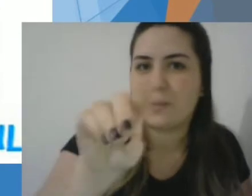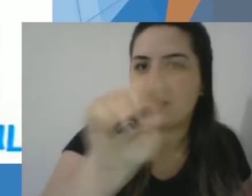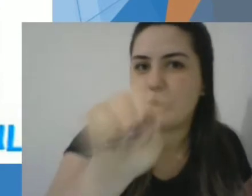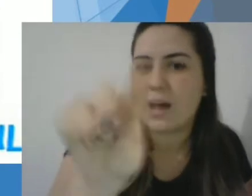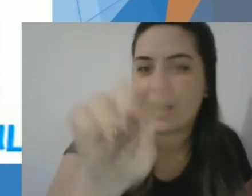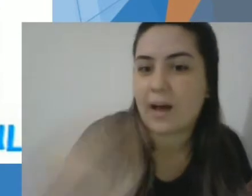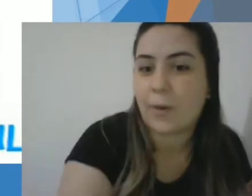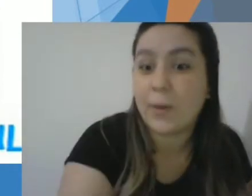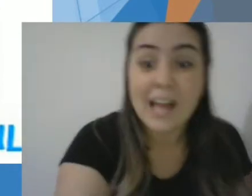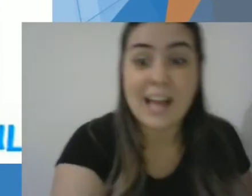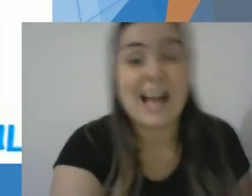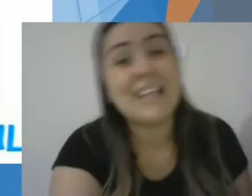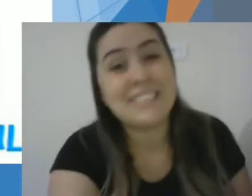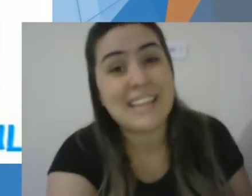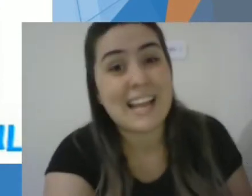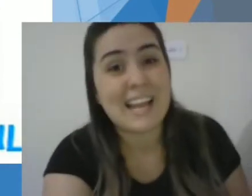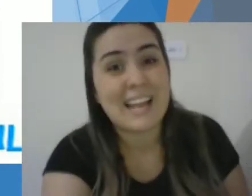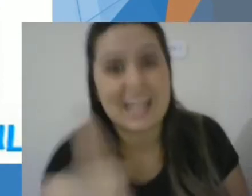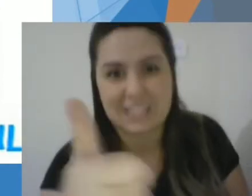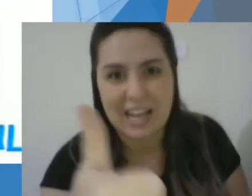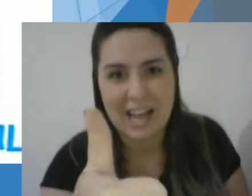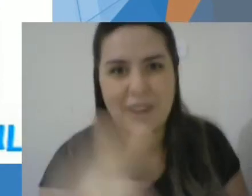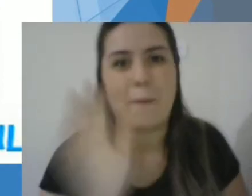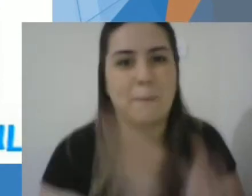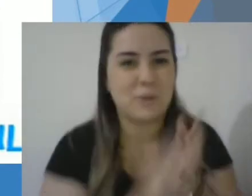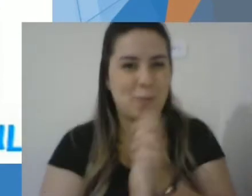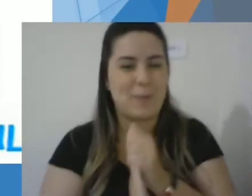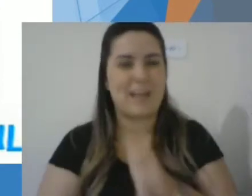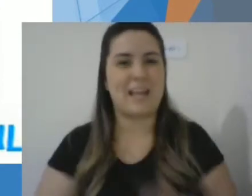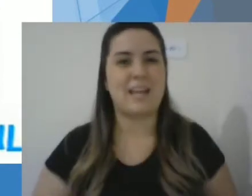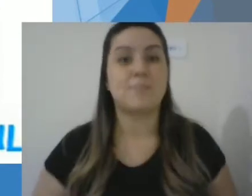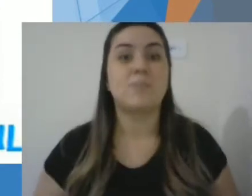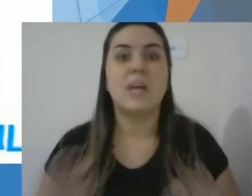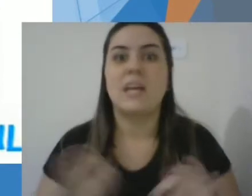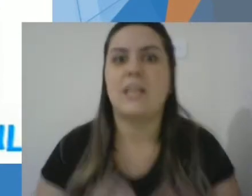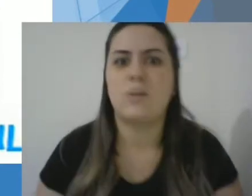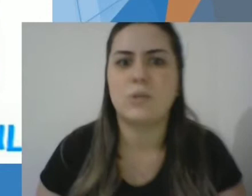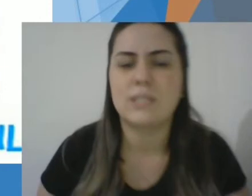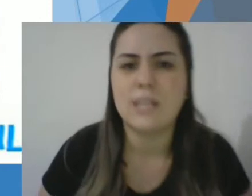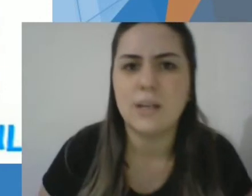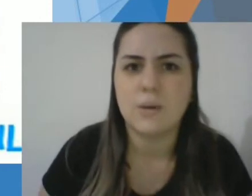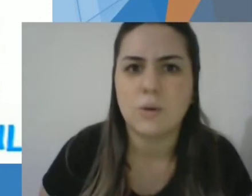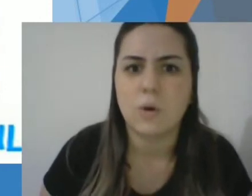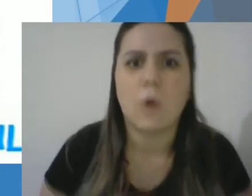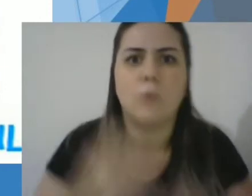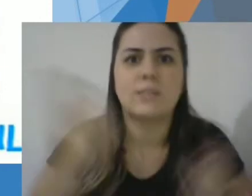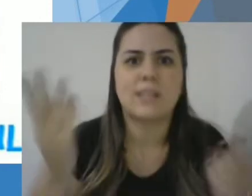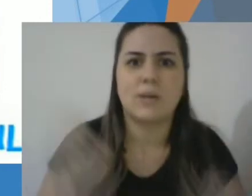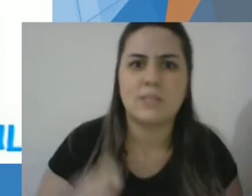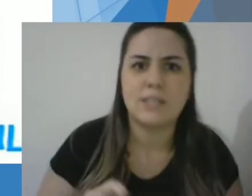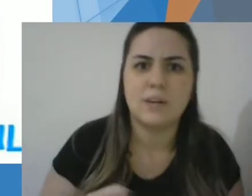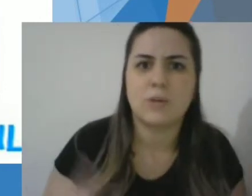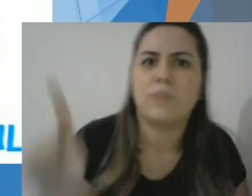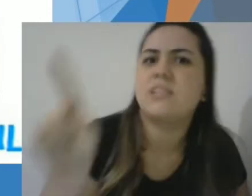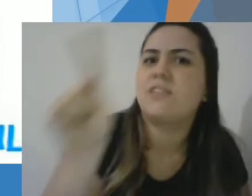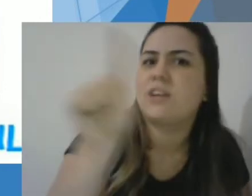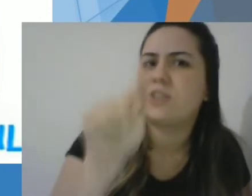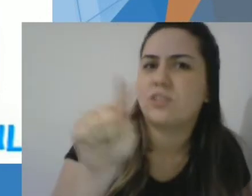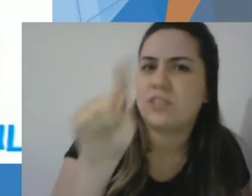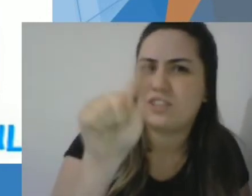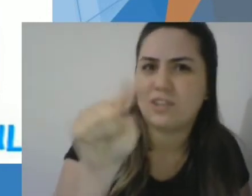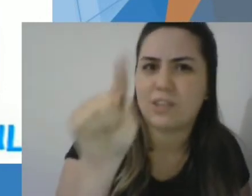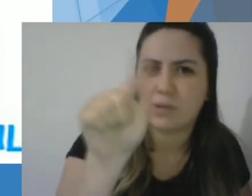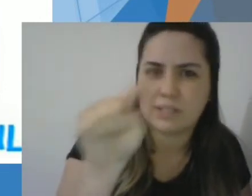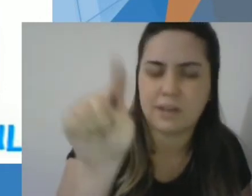retângulo, pessoal? Achei. Acharam? Muito bem. E o círculo? Onde está o círculo? Vamos levar o